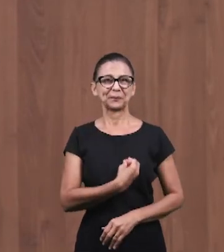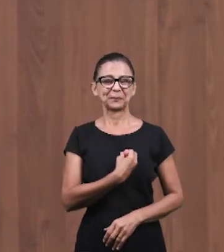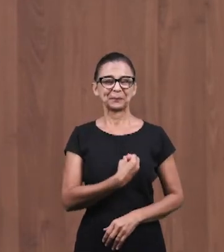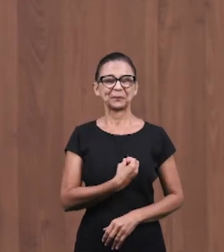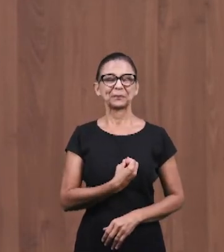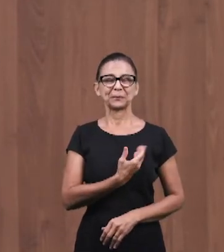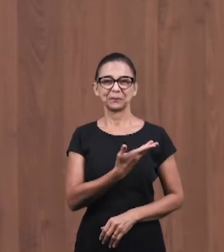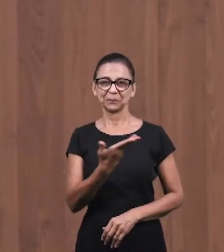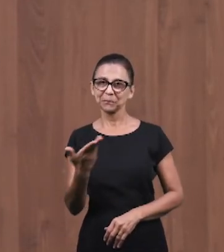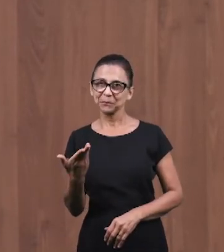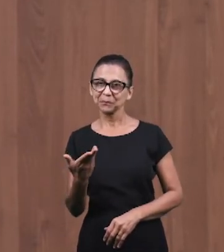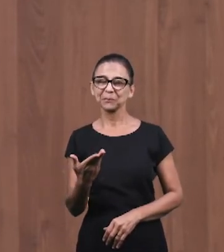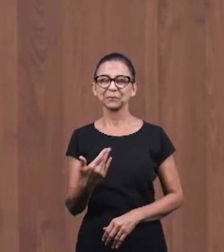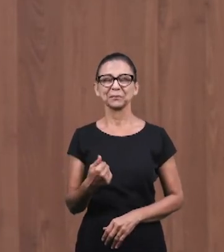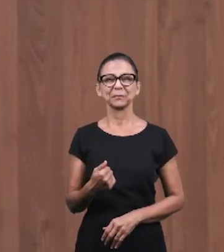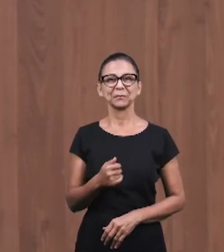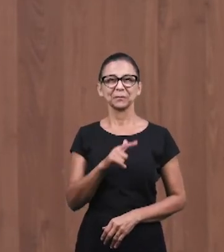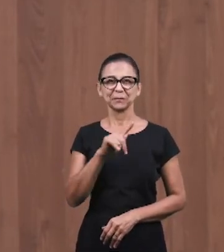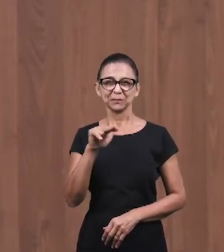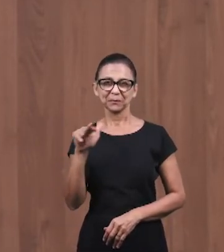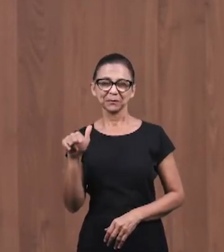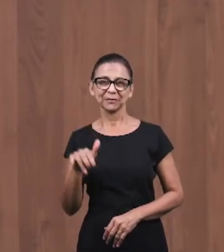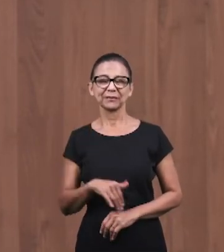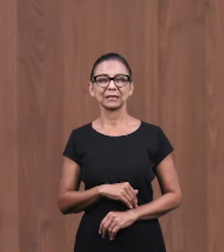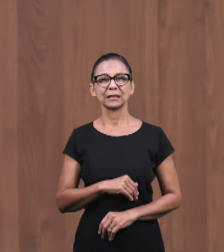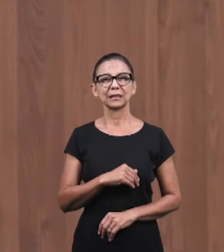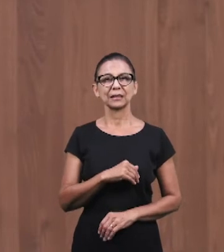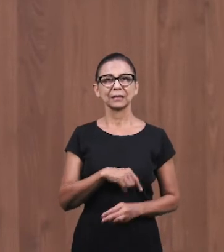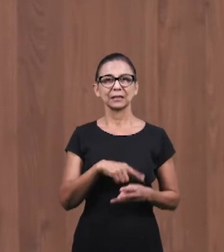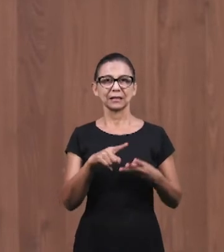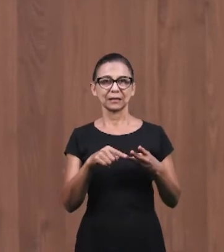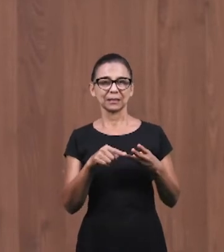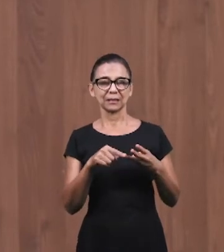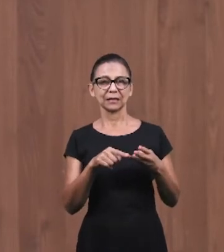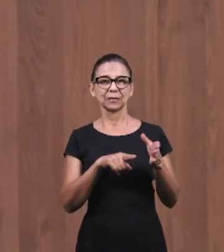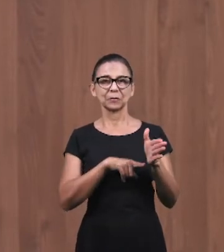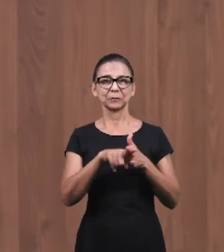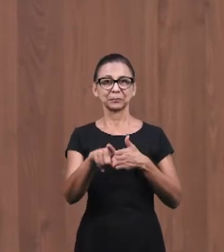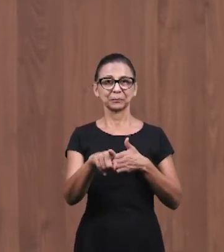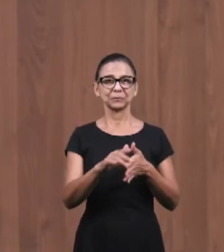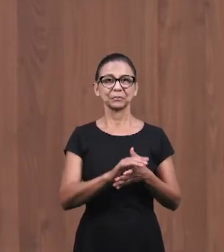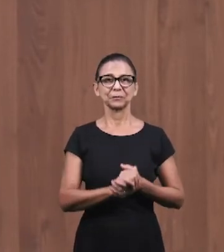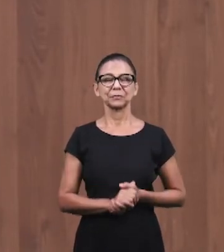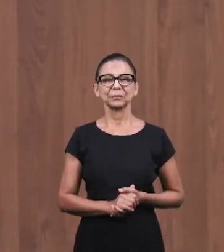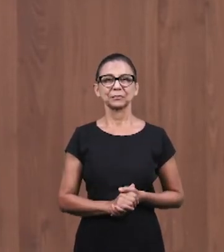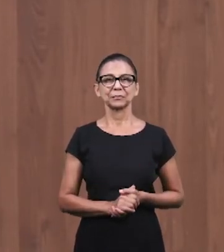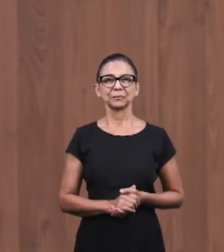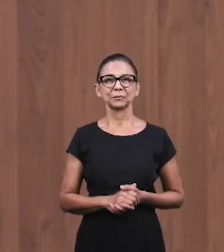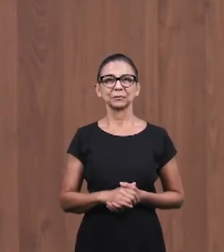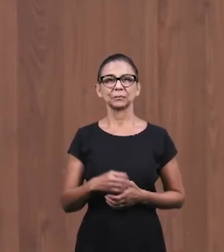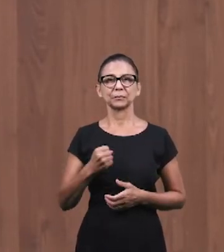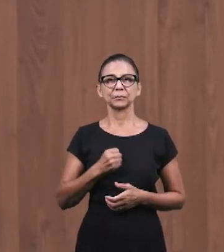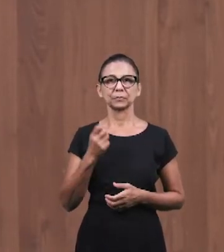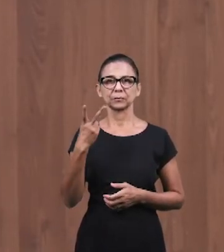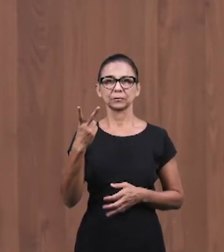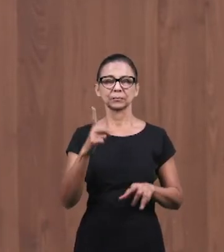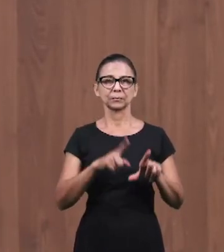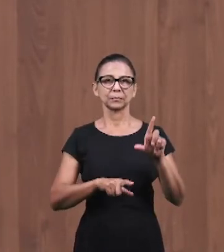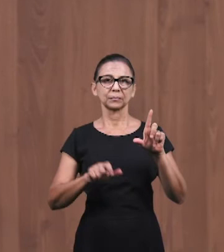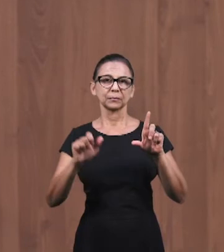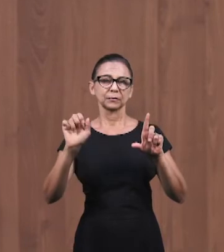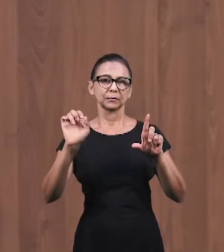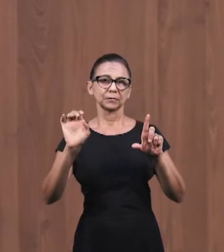participação dos nossos irmãos nessa terceira pergunta, que é a nossa pergunta chamada 2, letra B. Nós então,